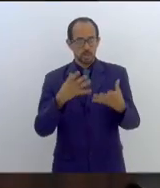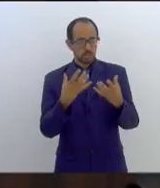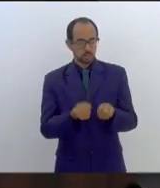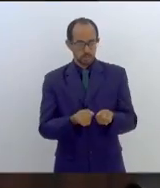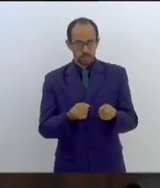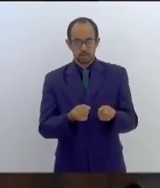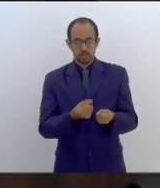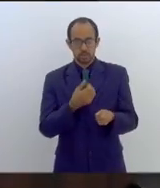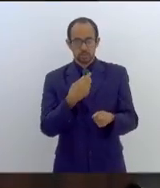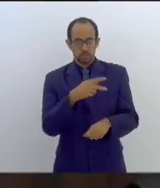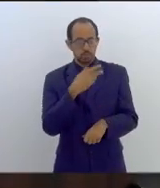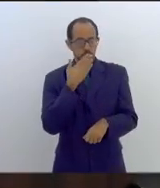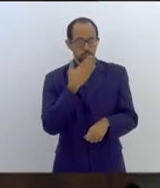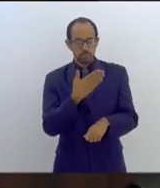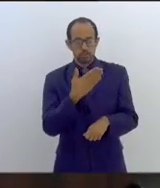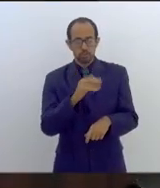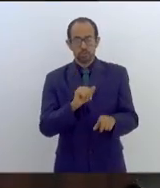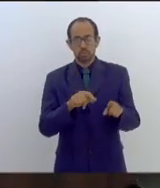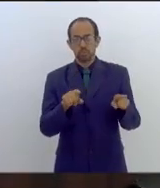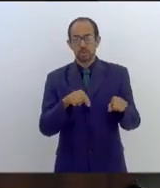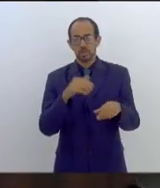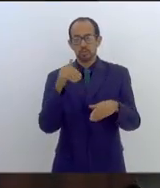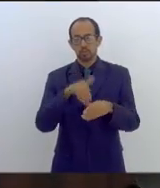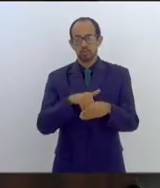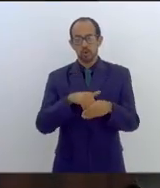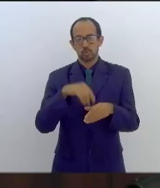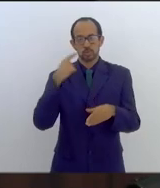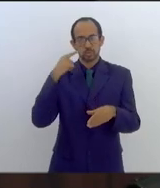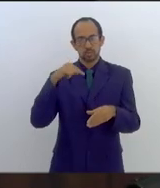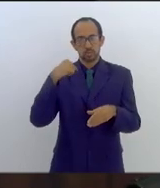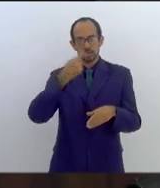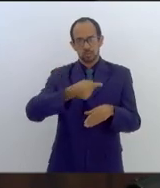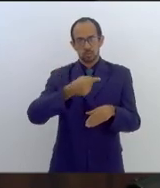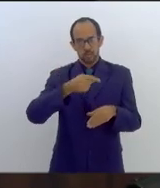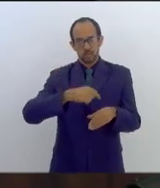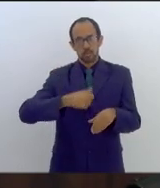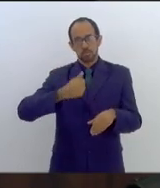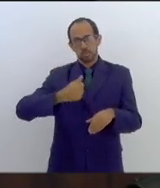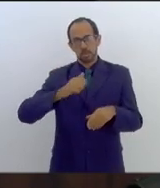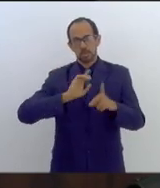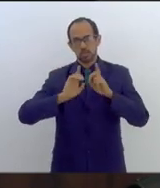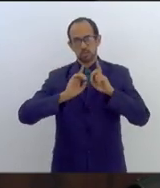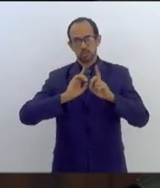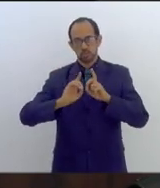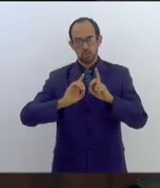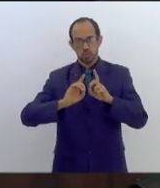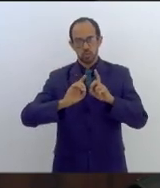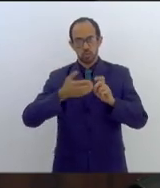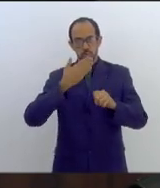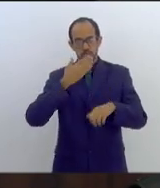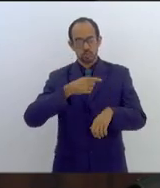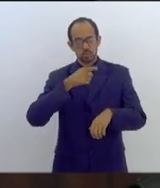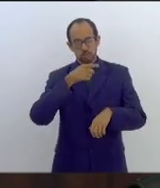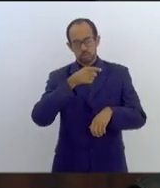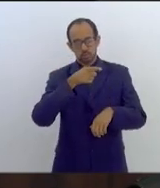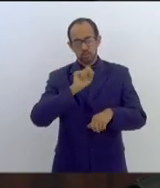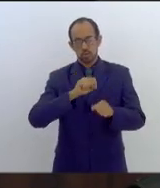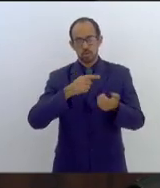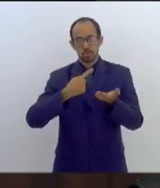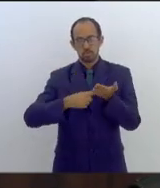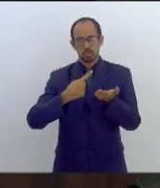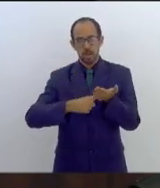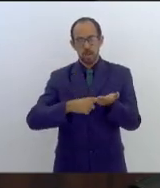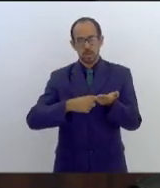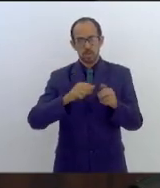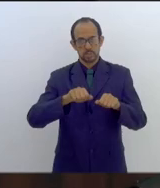e para que nós possamos votar na próxima semana essa primeira discussão, pediria a Vossa Excelência que pudesse marcar ainda essa